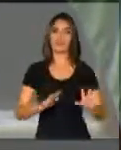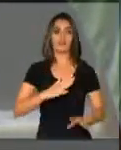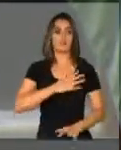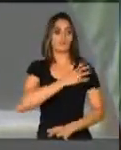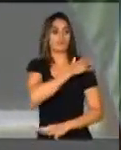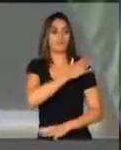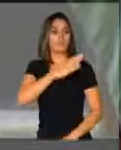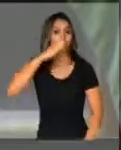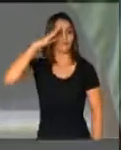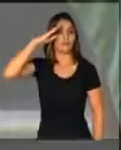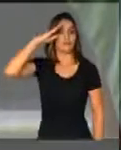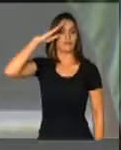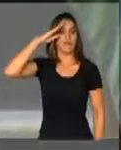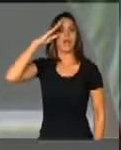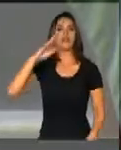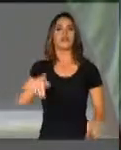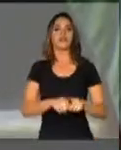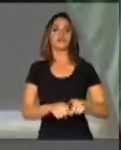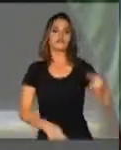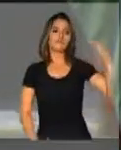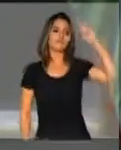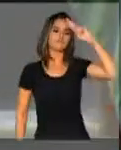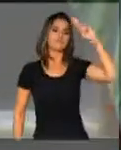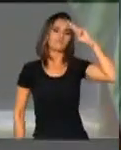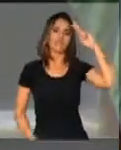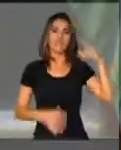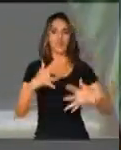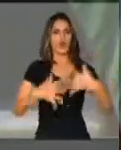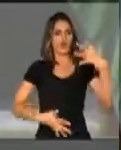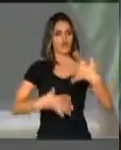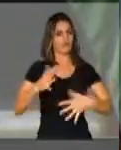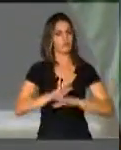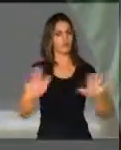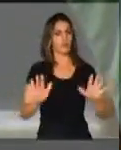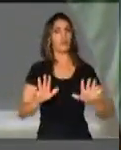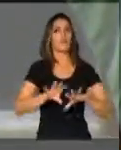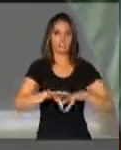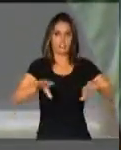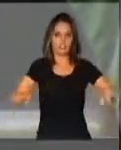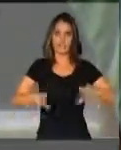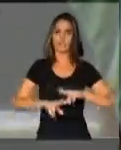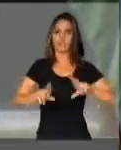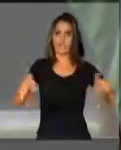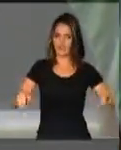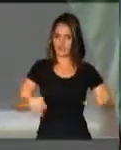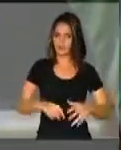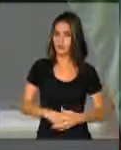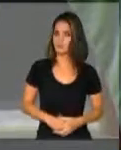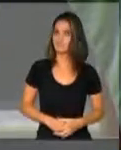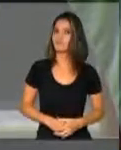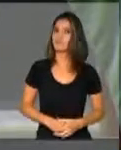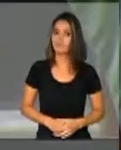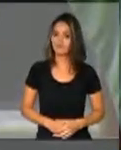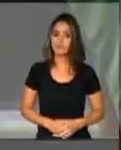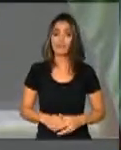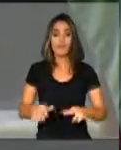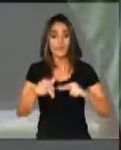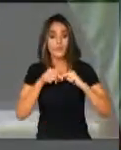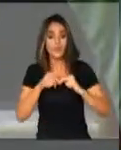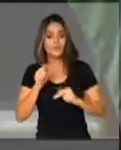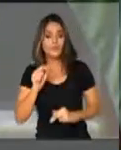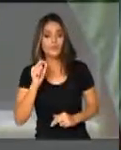ditadura militar com forças armadas, que cumprem um papel importante para o futuro do país. Por isso, eu